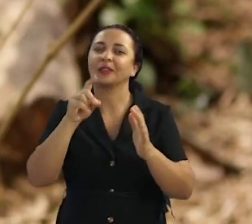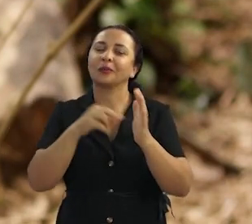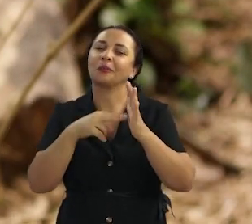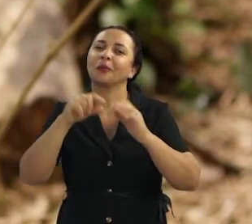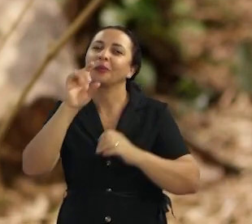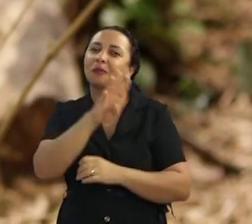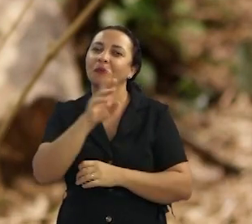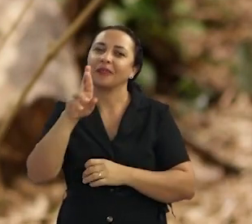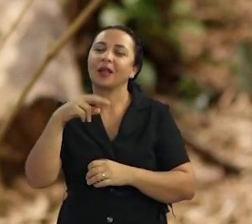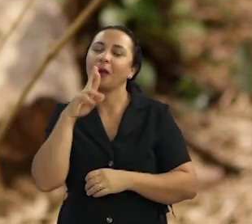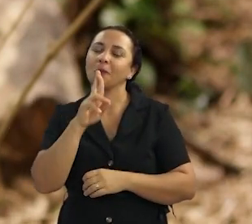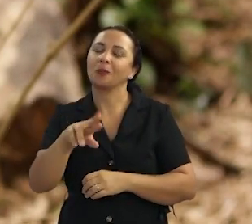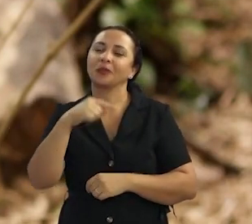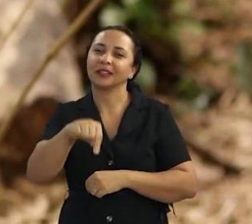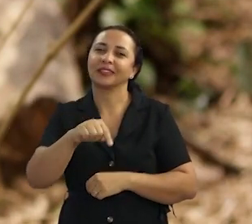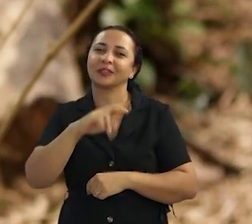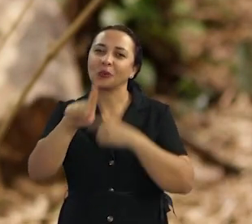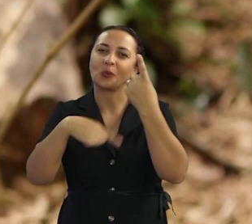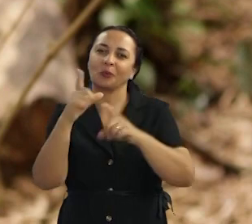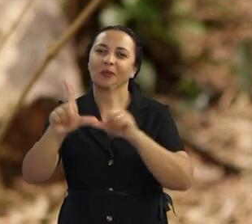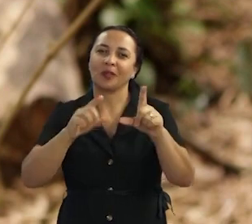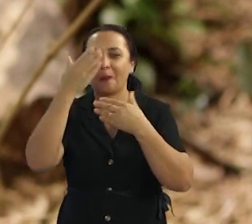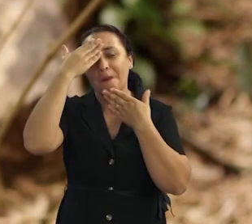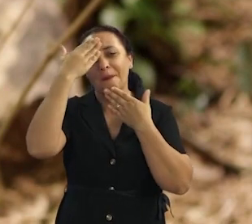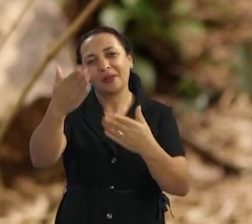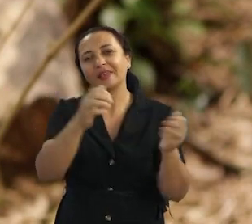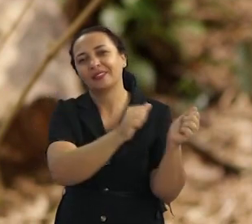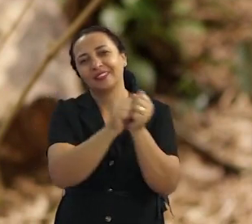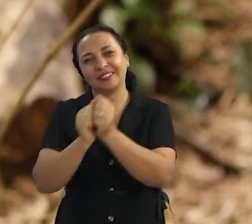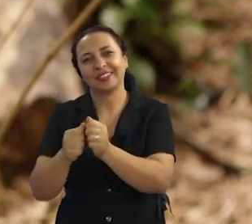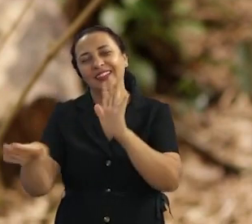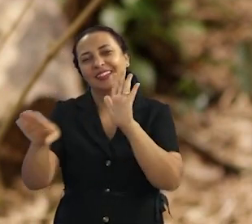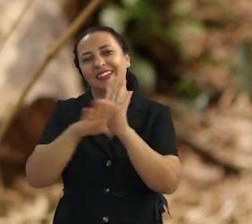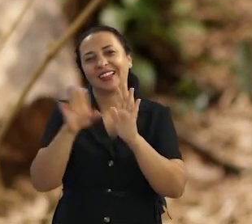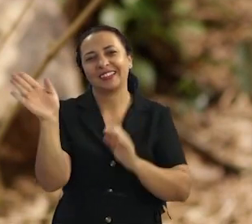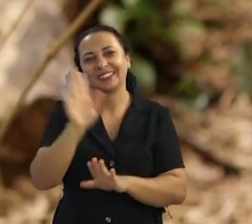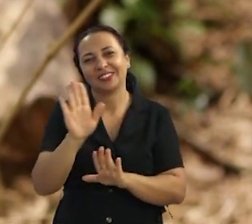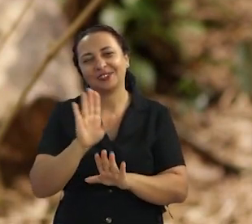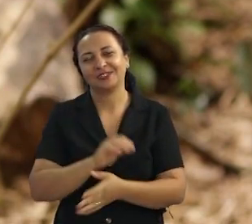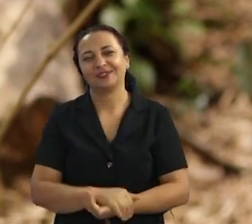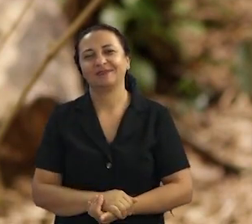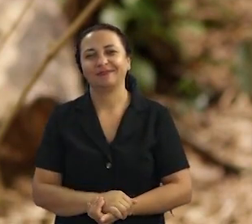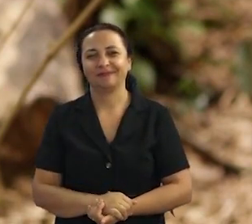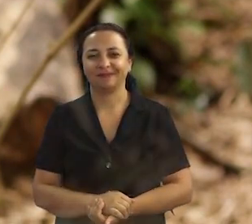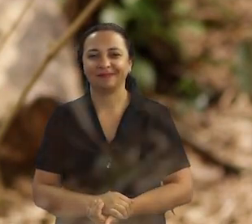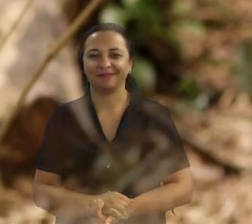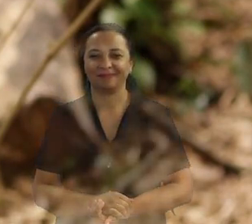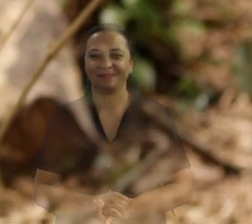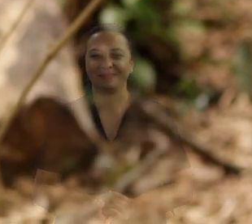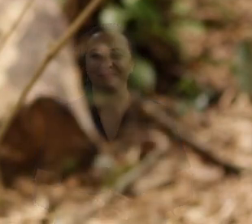universiencia@uesb.edu.br que a gente te responde por aqui em um próximo programa. Obrigado por sua companhia e até mais!